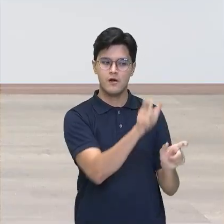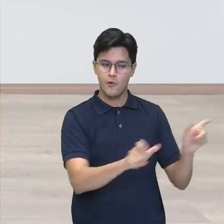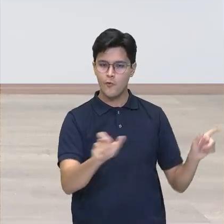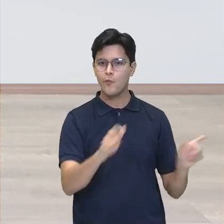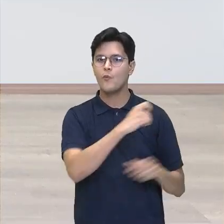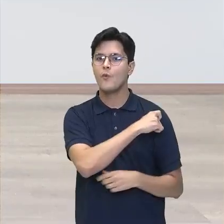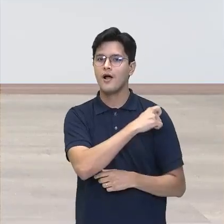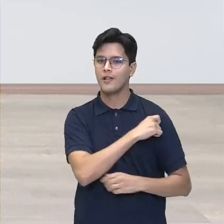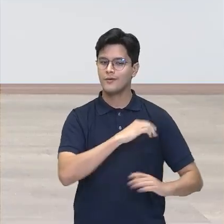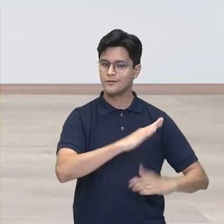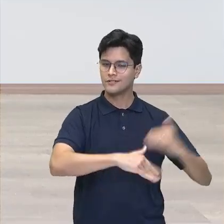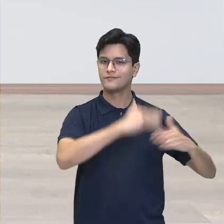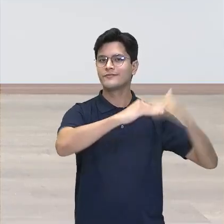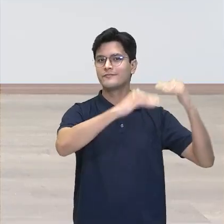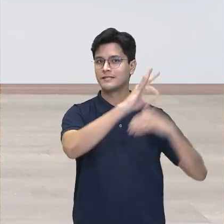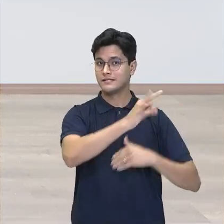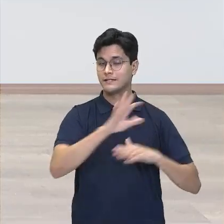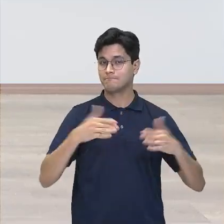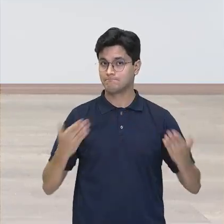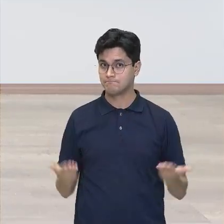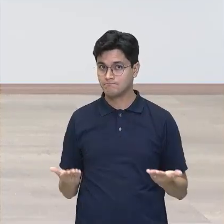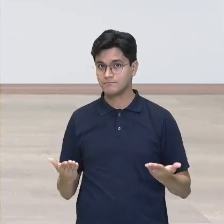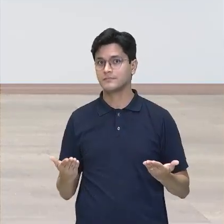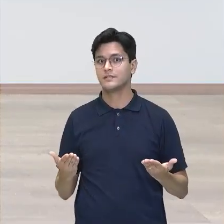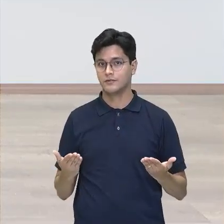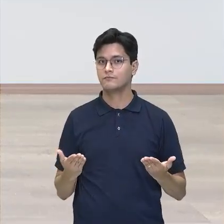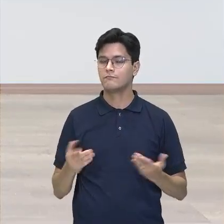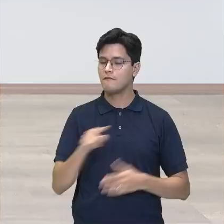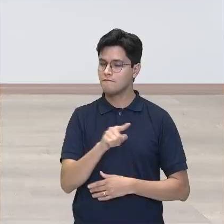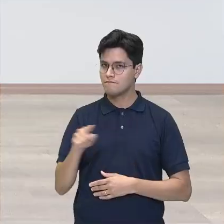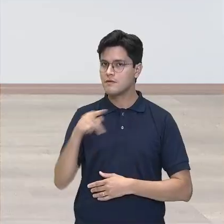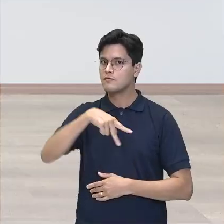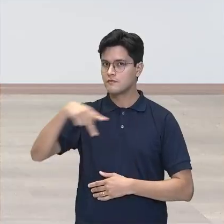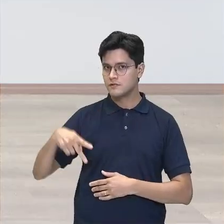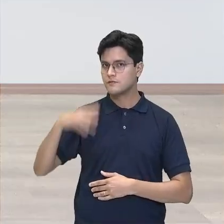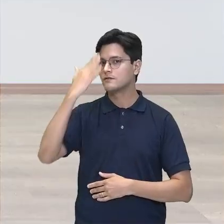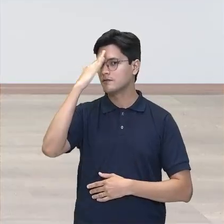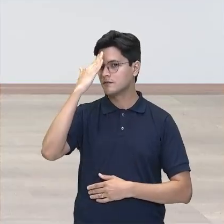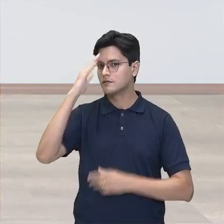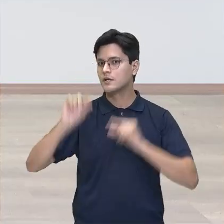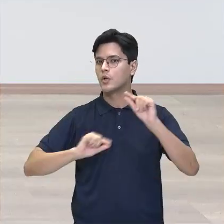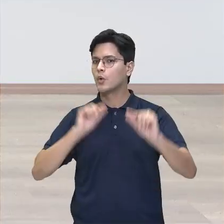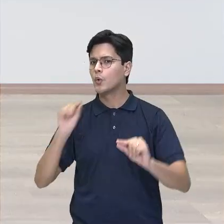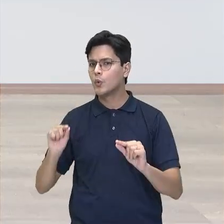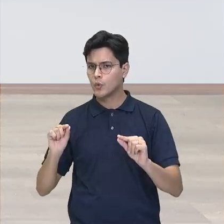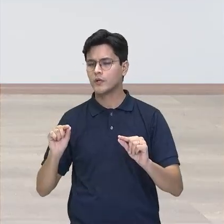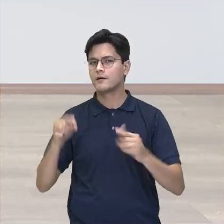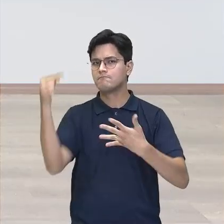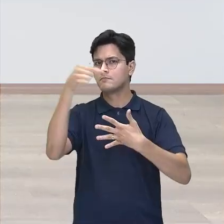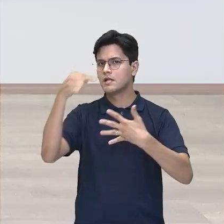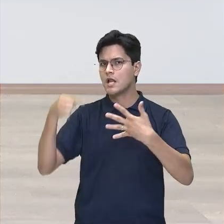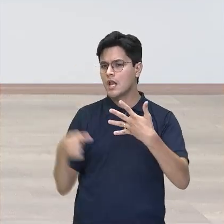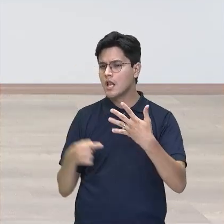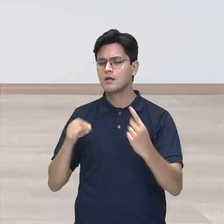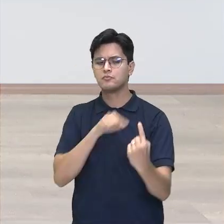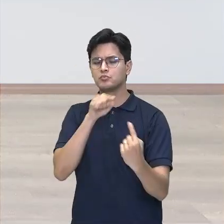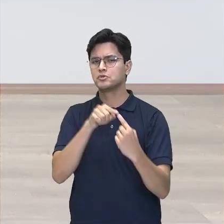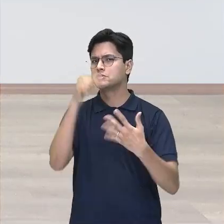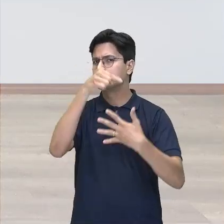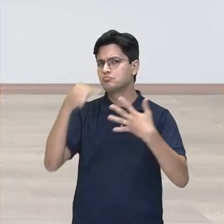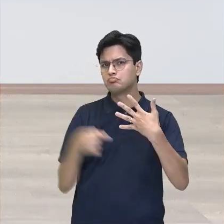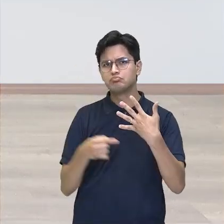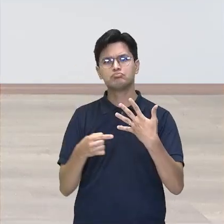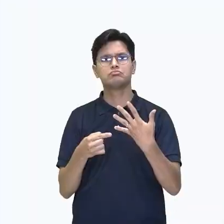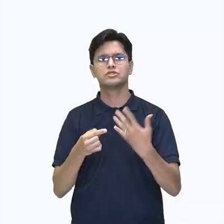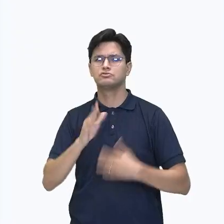tudo amarradinho, tem tudo uma intencionalidade pedagógica, tem toda uma organização que propicia esse desenvolvimento, tá bom? O